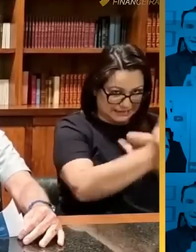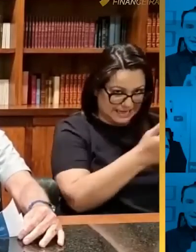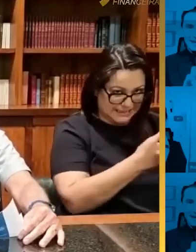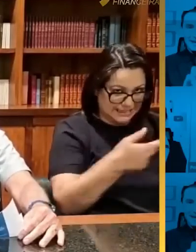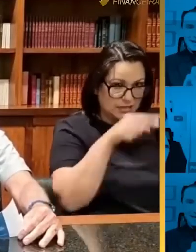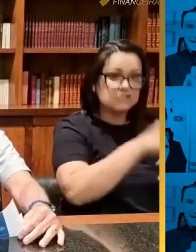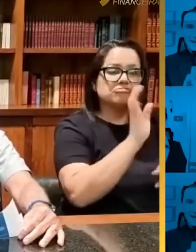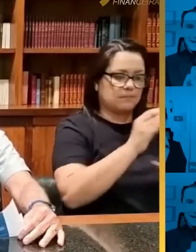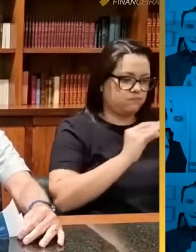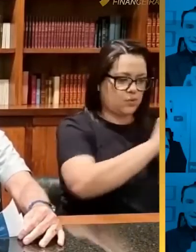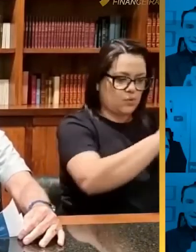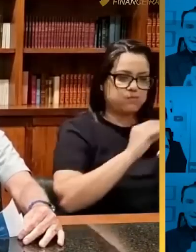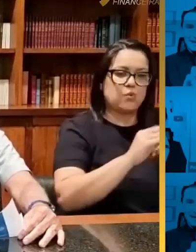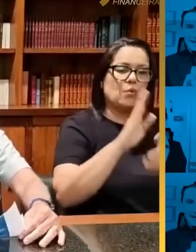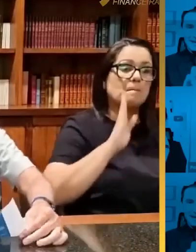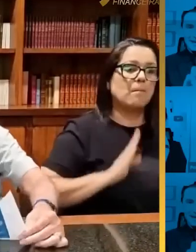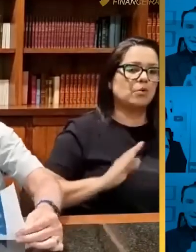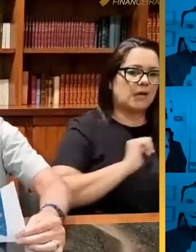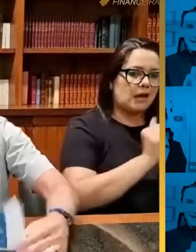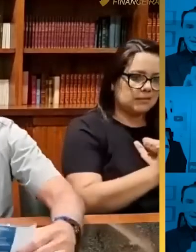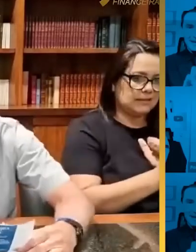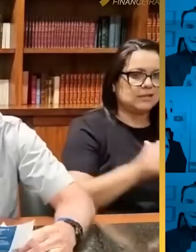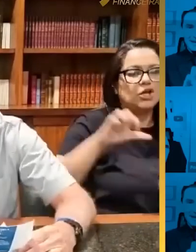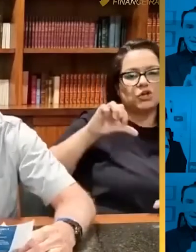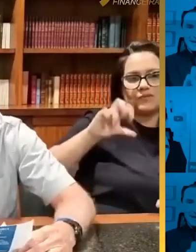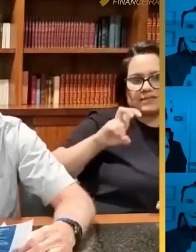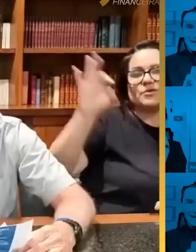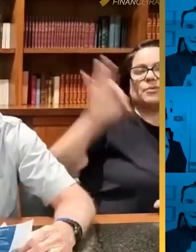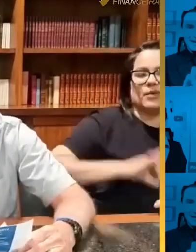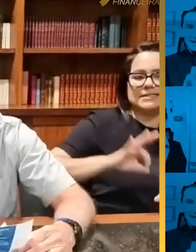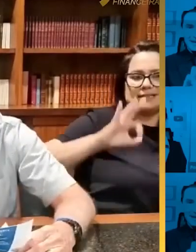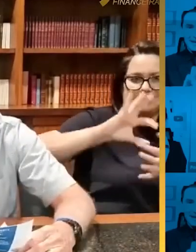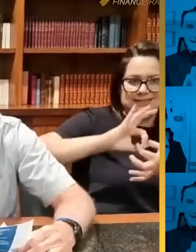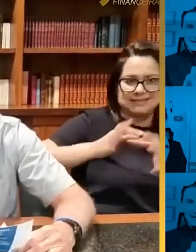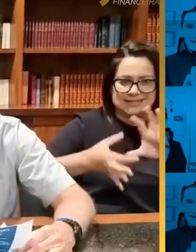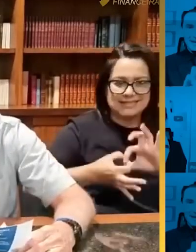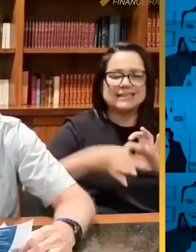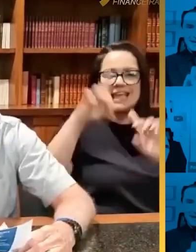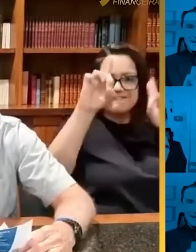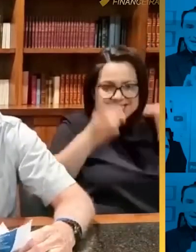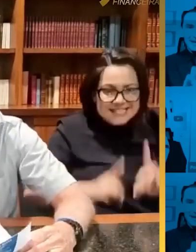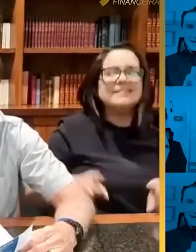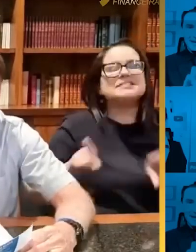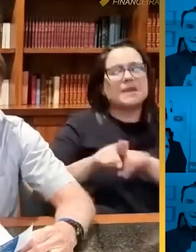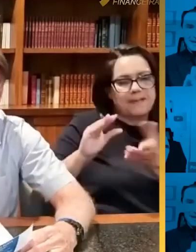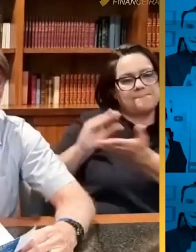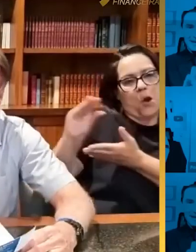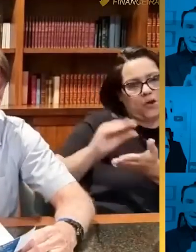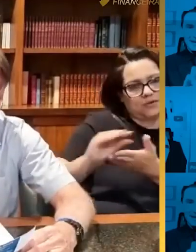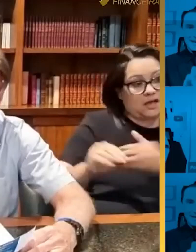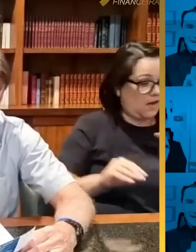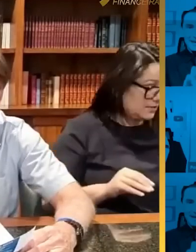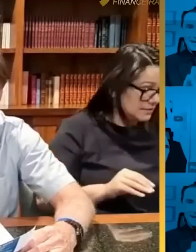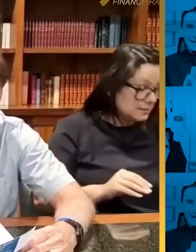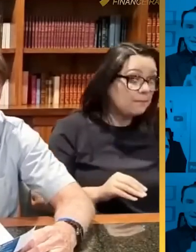Olímpicos recebe um Bolsa Atleta e 95% dos Paralímpicos. Então, é um programa que vem fazendo a diferença no país e